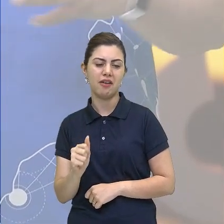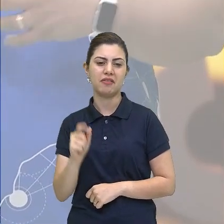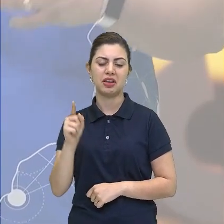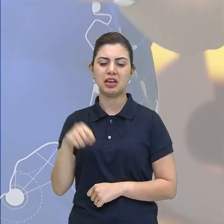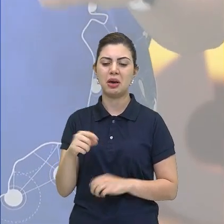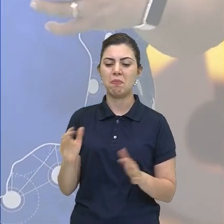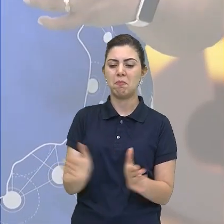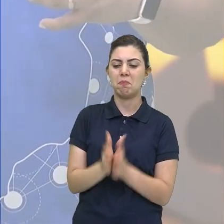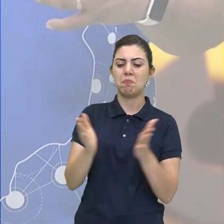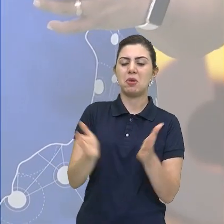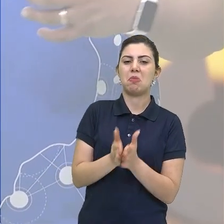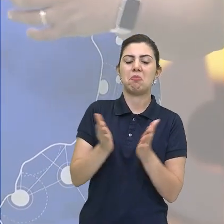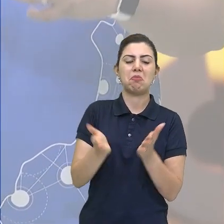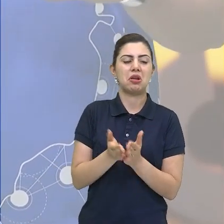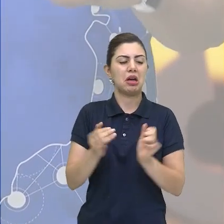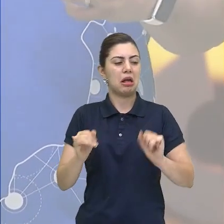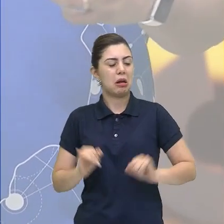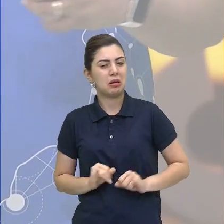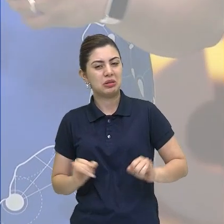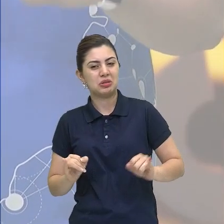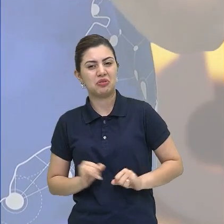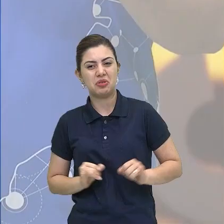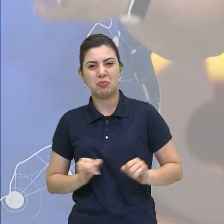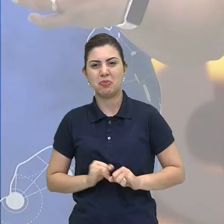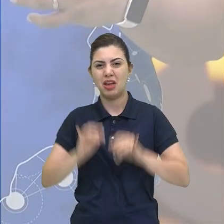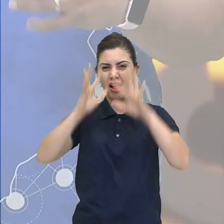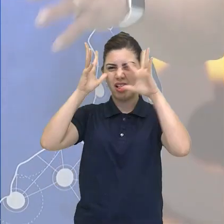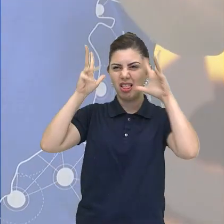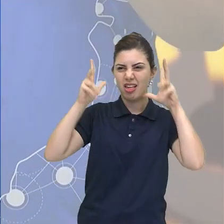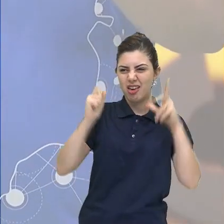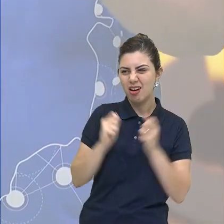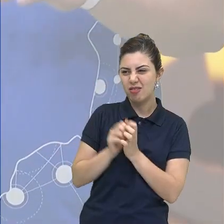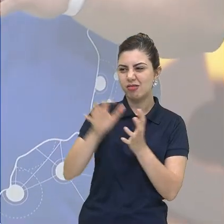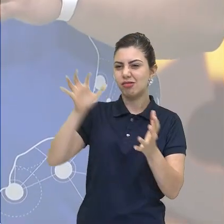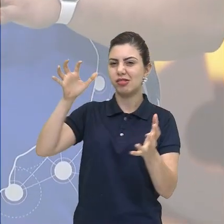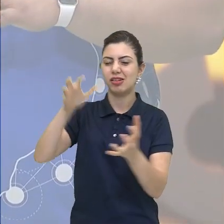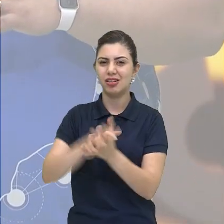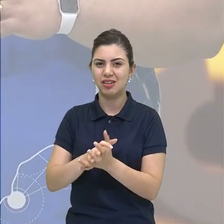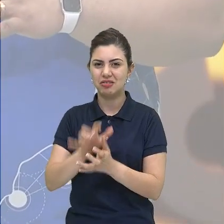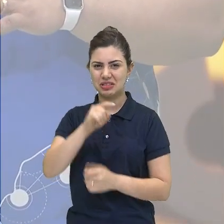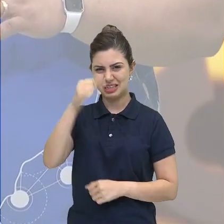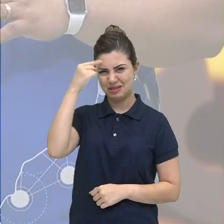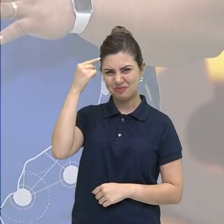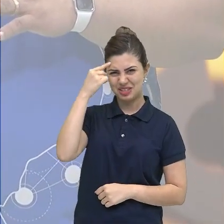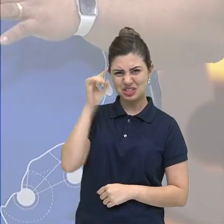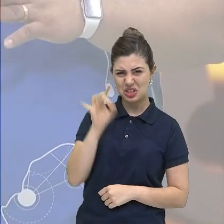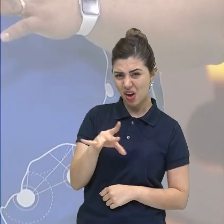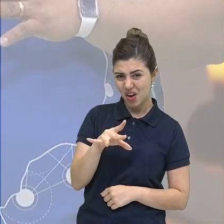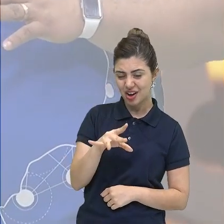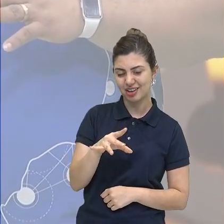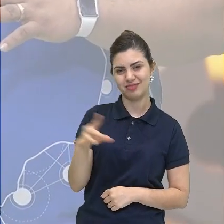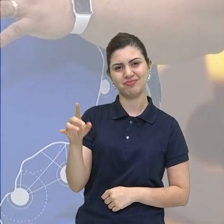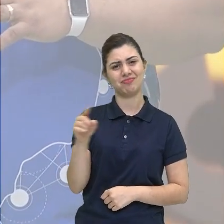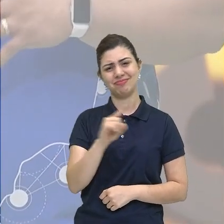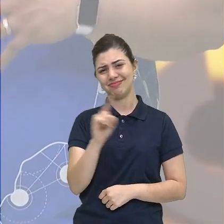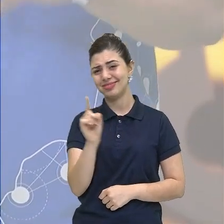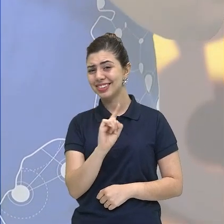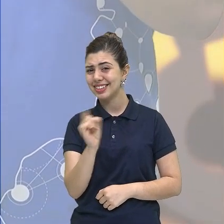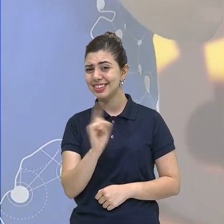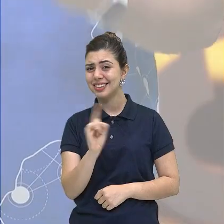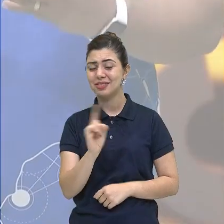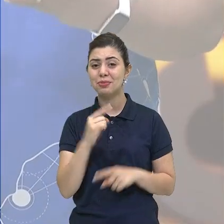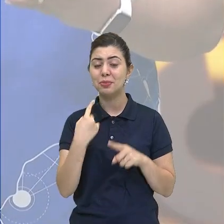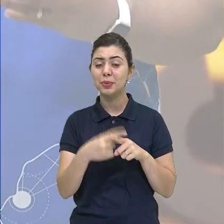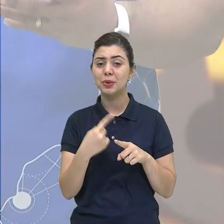de fome, de savana, de leões e animais selvagens, você está redondamente enganado. Porque